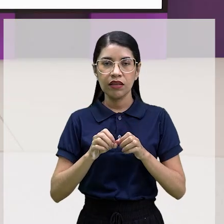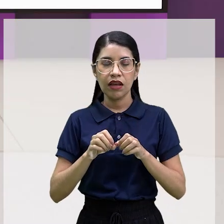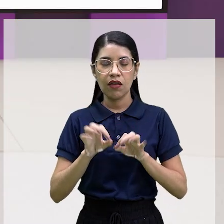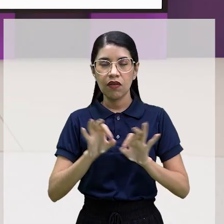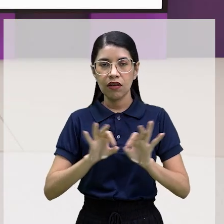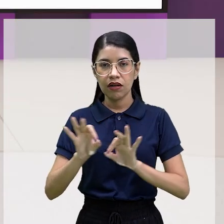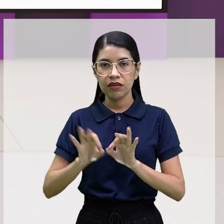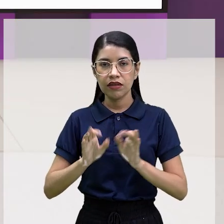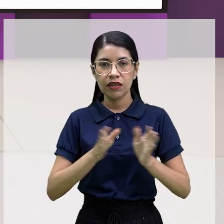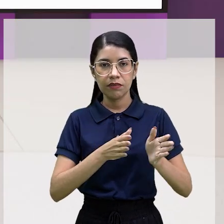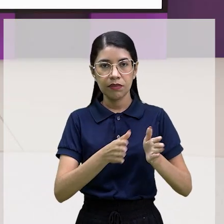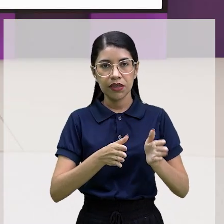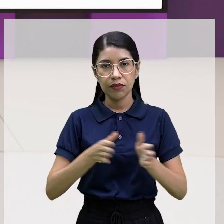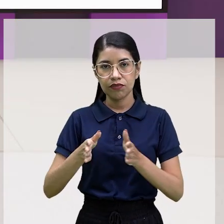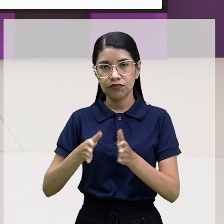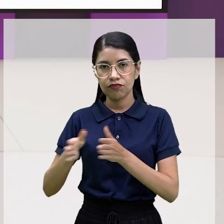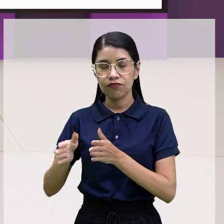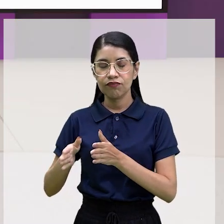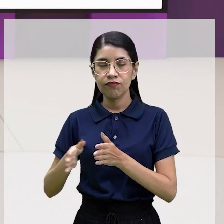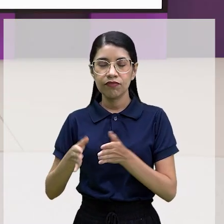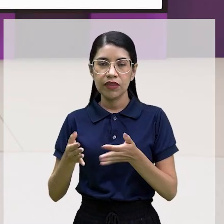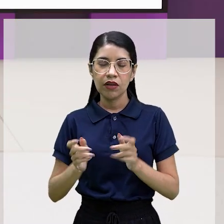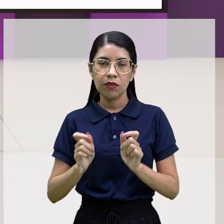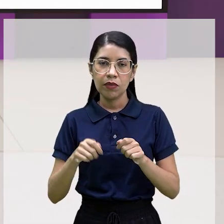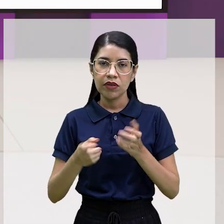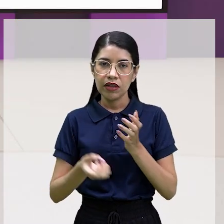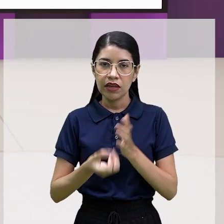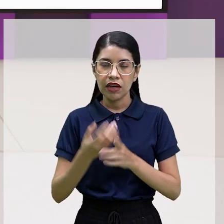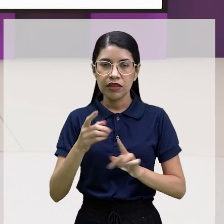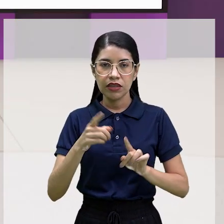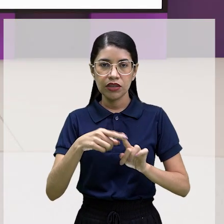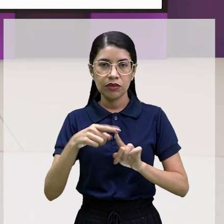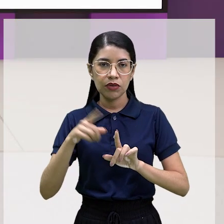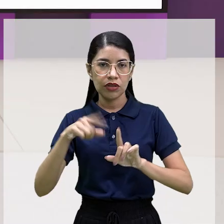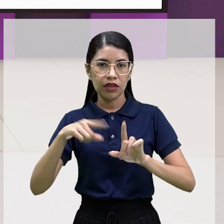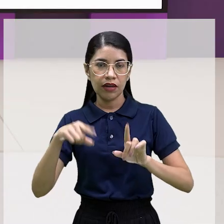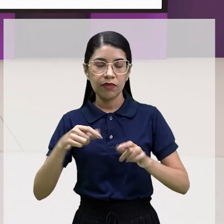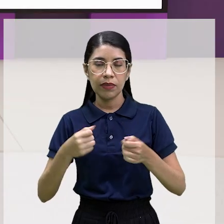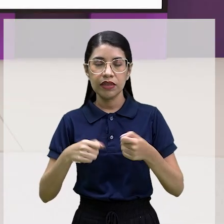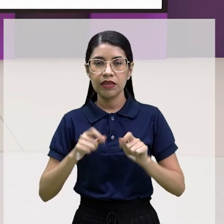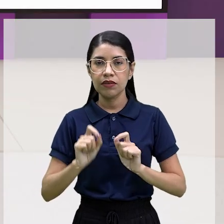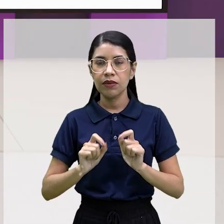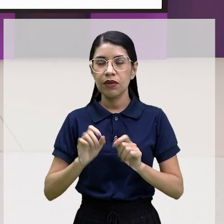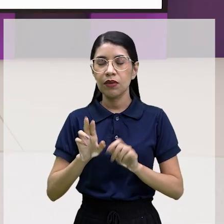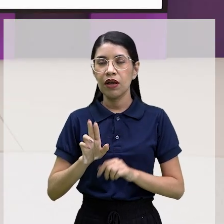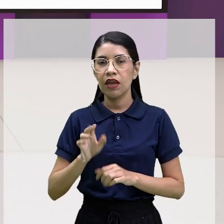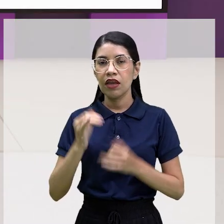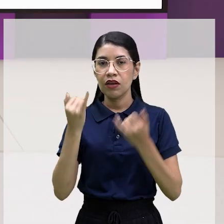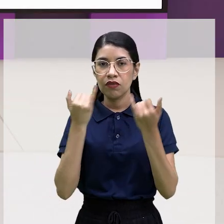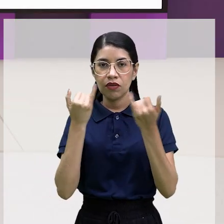em intervalos. Então, para criar um histograma, a gente vai ter que trabalhar com dados